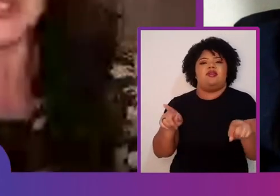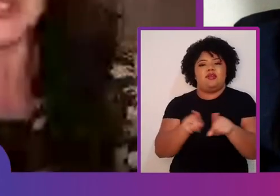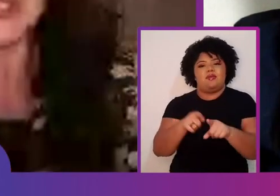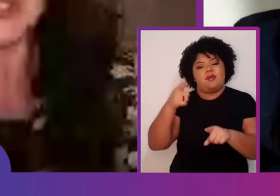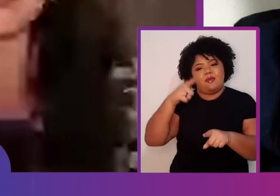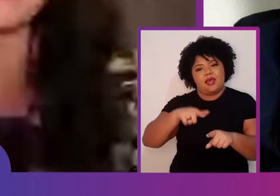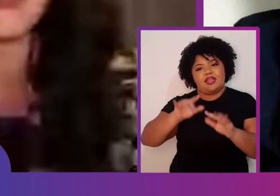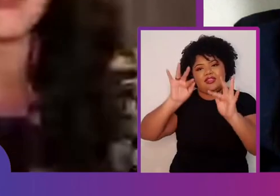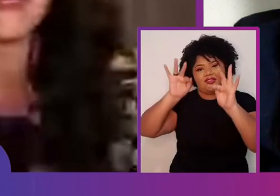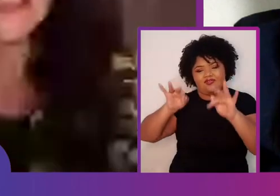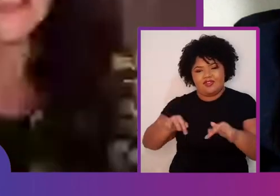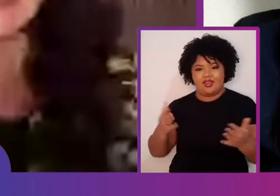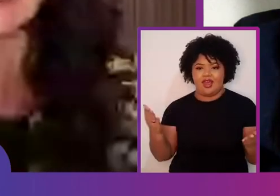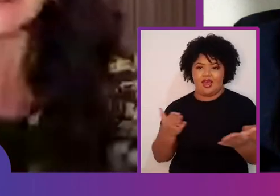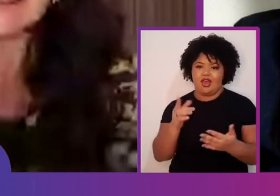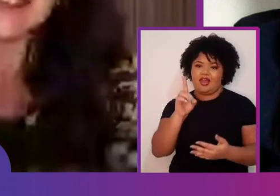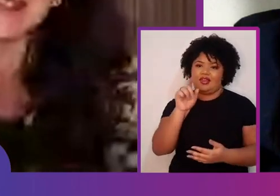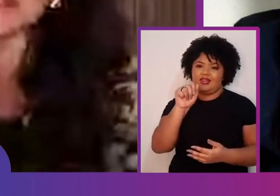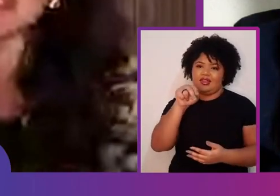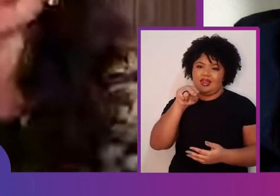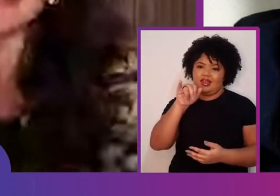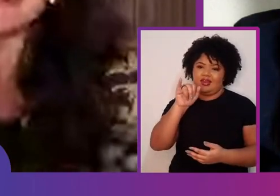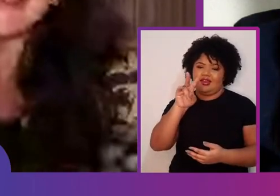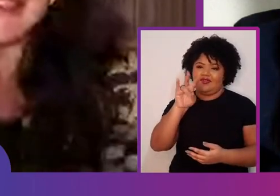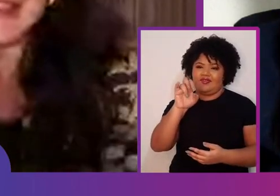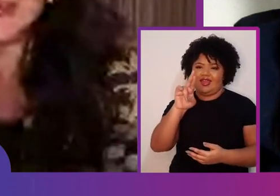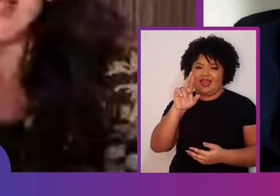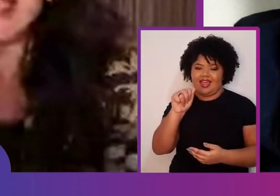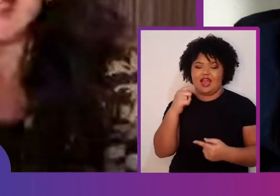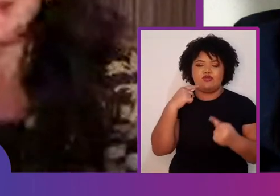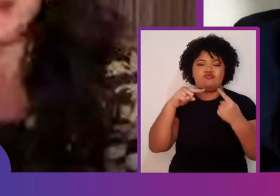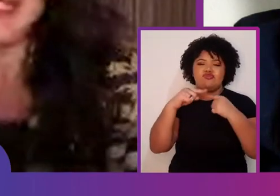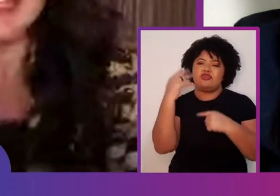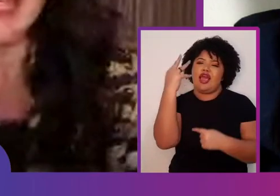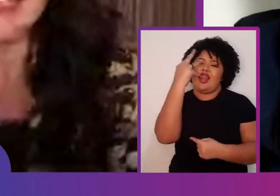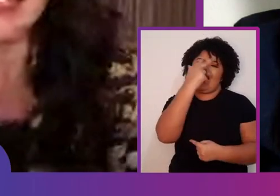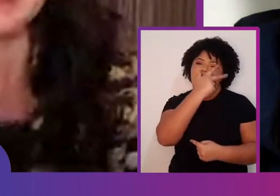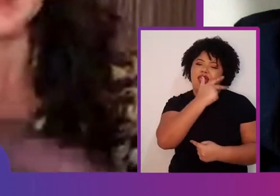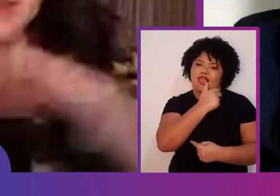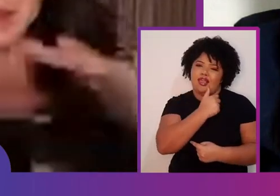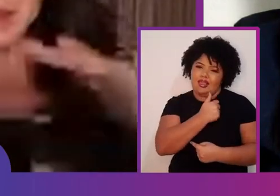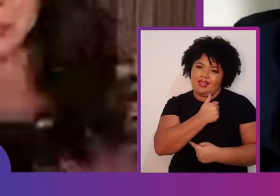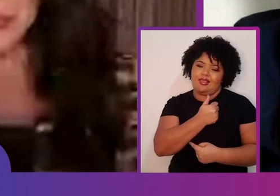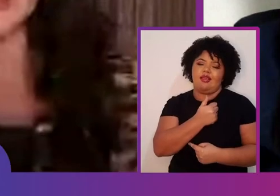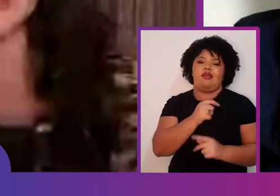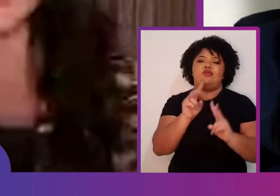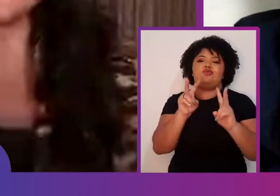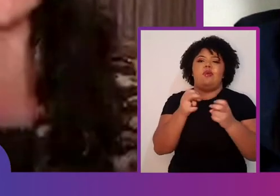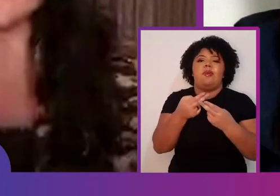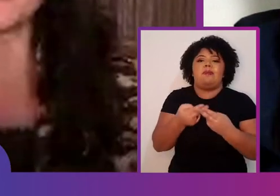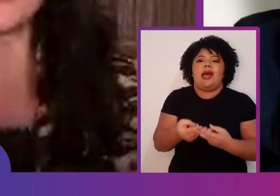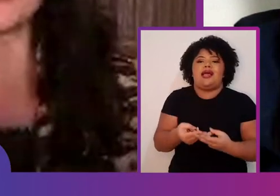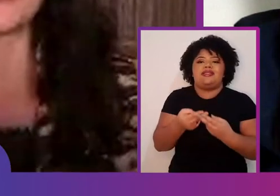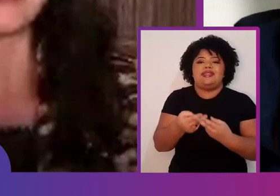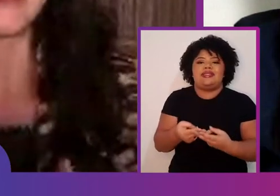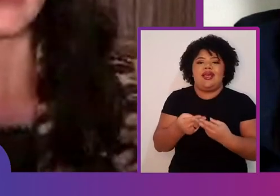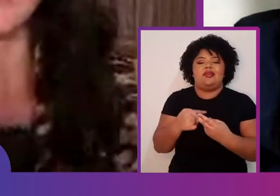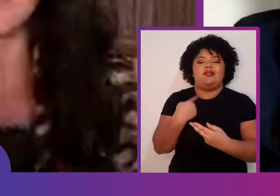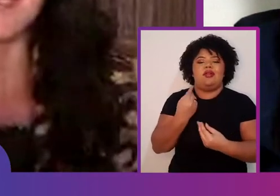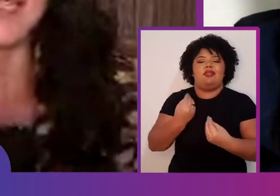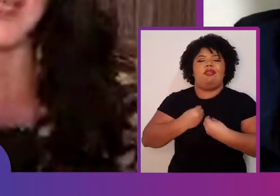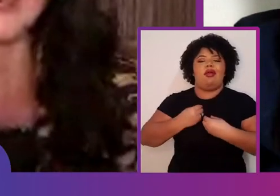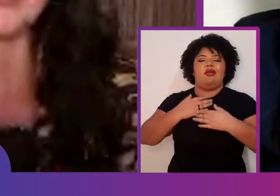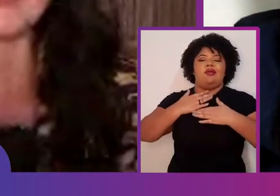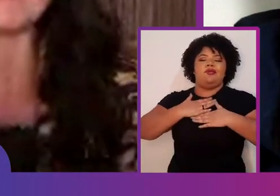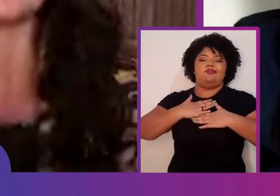com a super Dani Vieira, que traz essa música linda do Lenine, Paciência, para que a gente acalme os nossos corações e